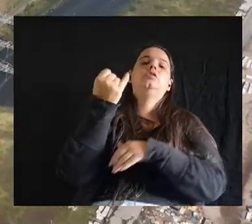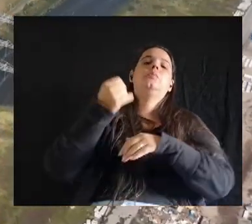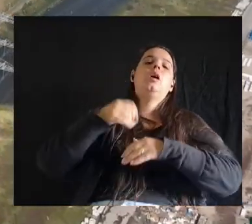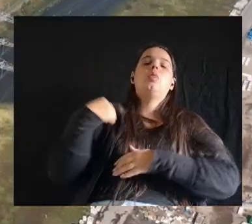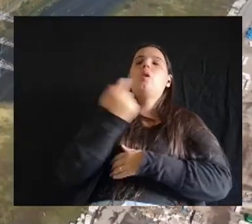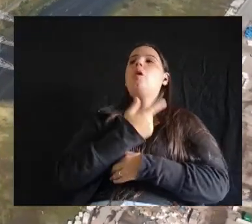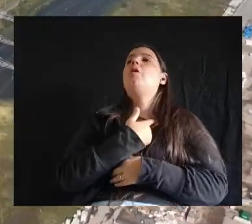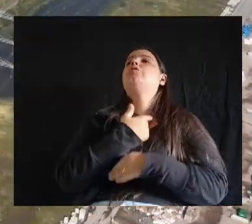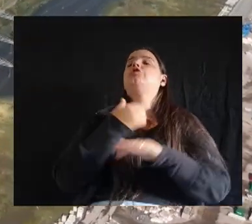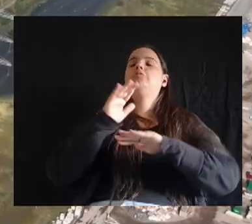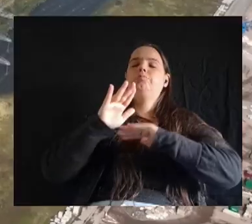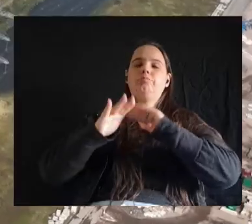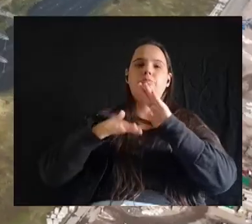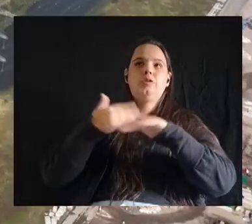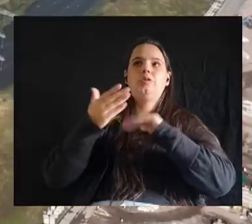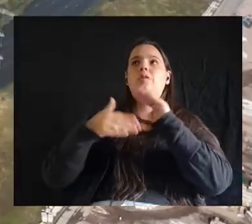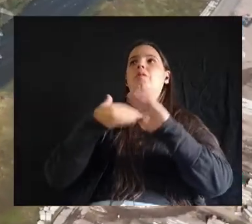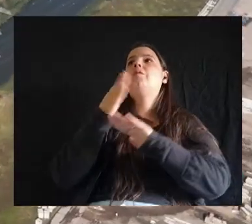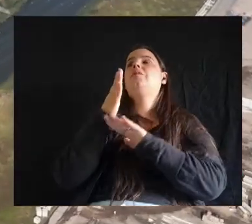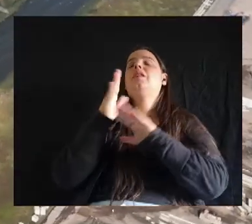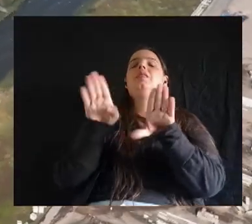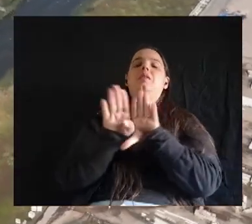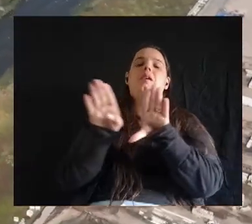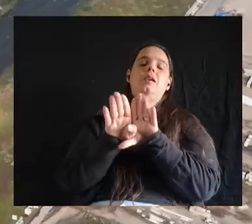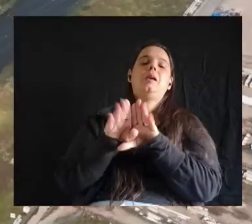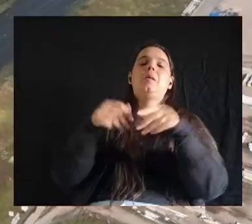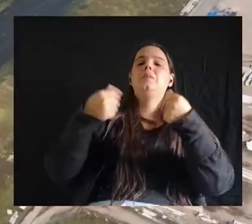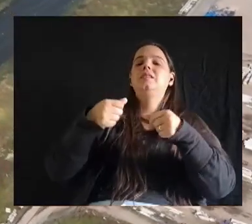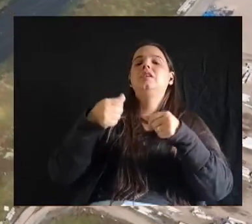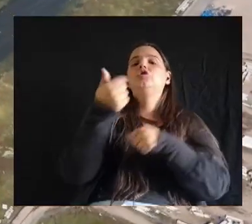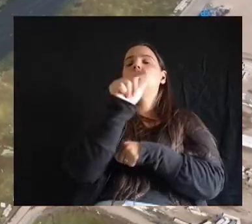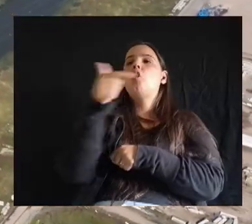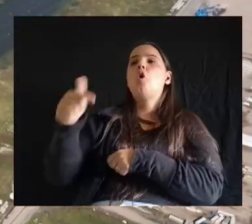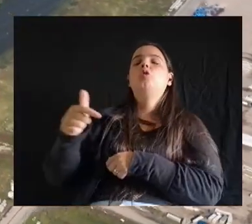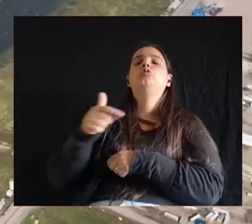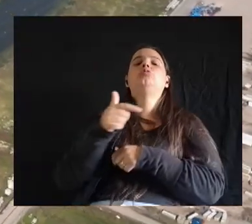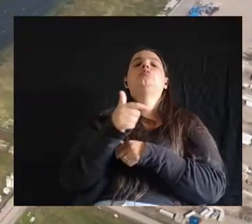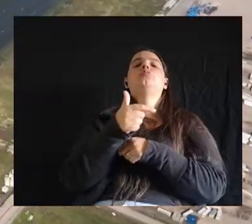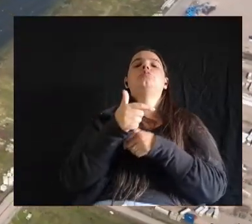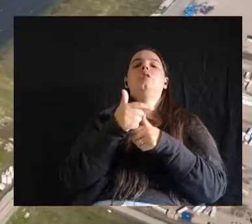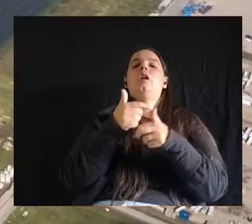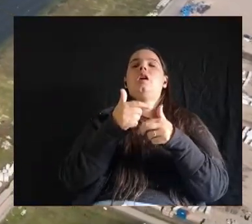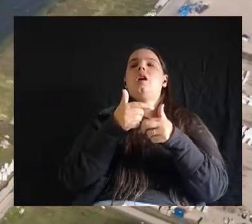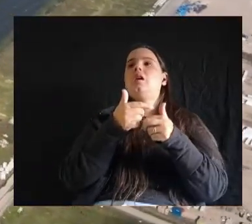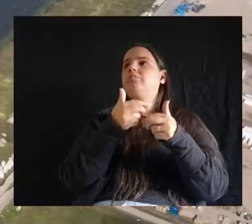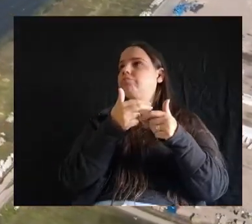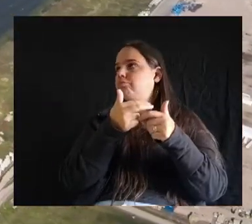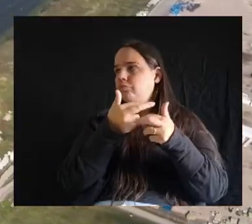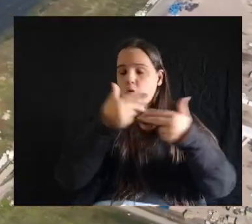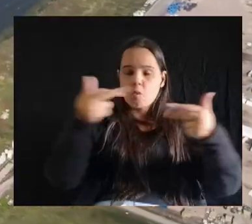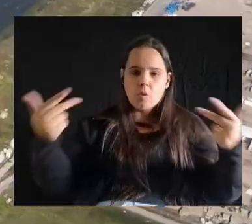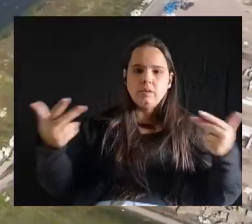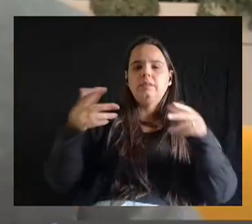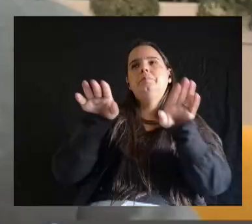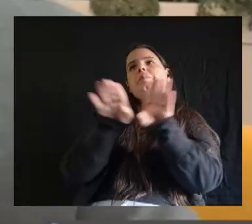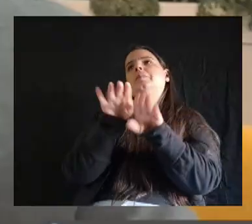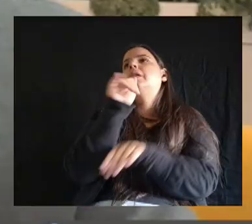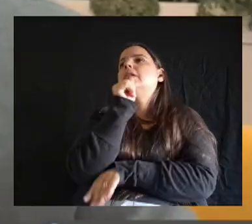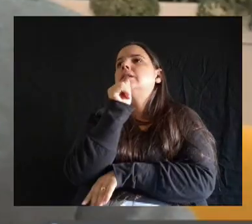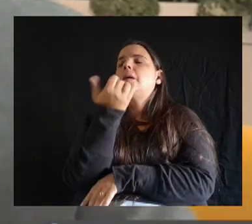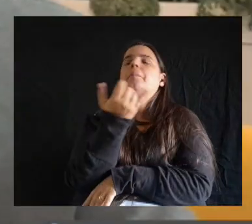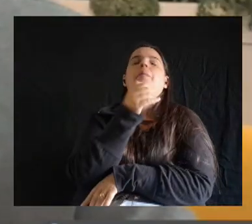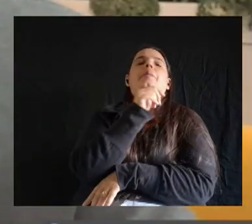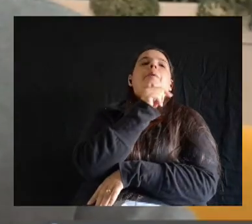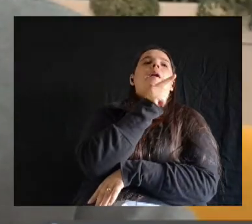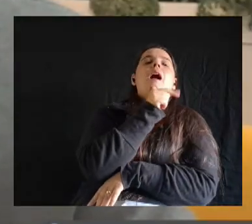que demanda muitos recursos. Além da energia, água também. Você precisa ter formas de refrigerar esses data